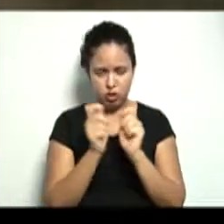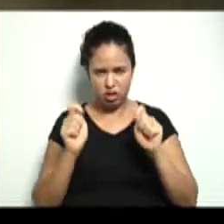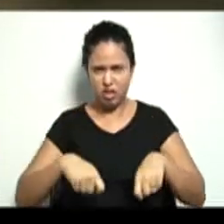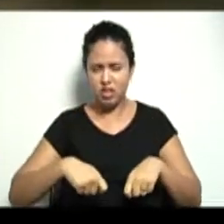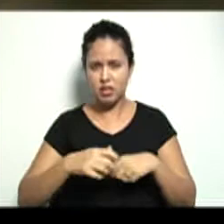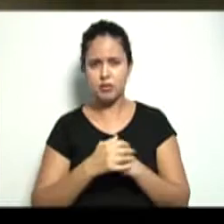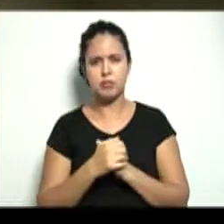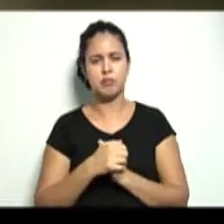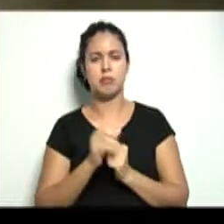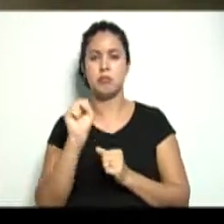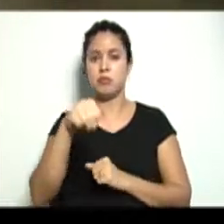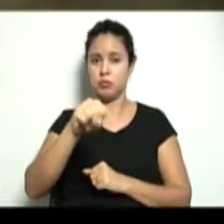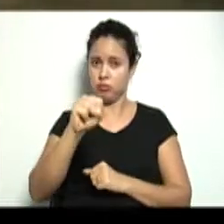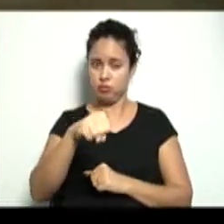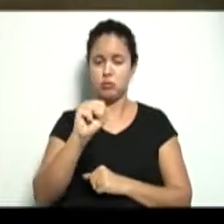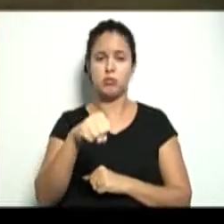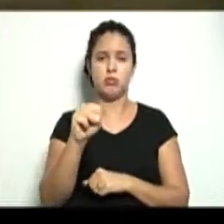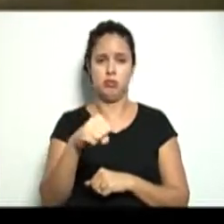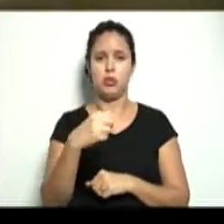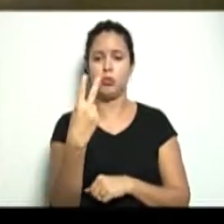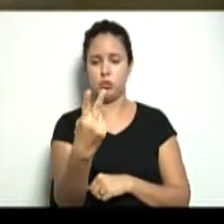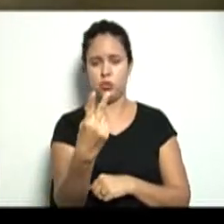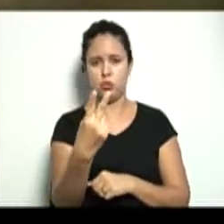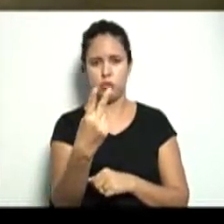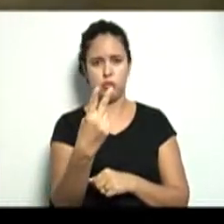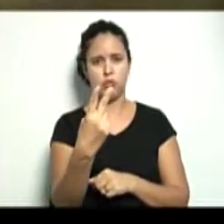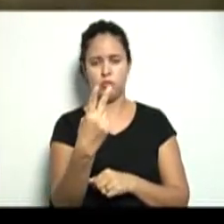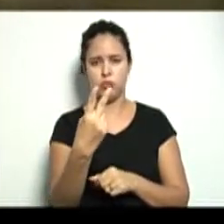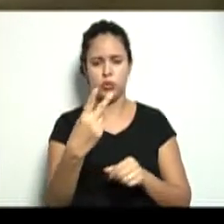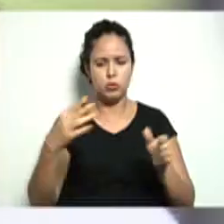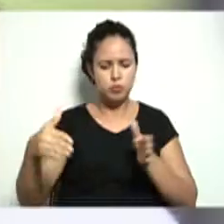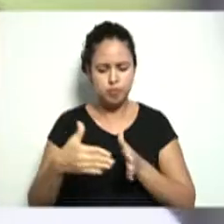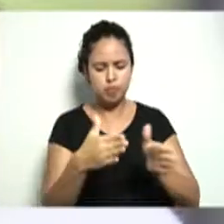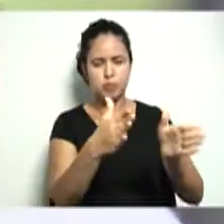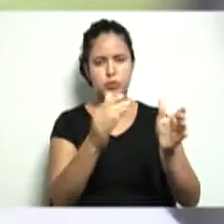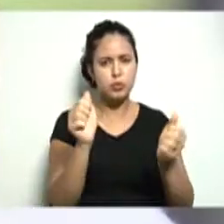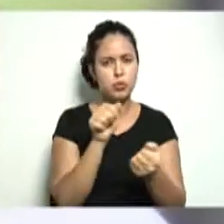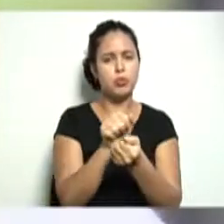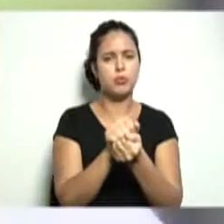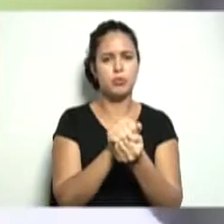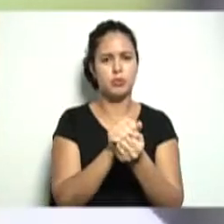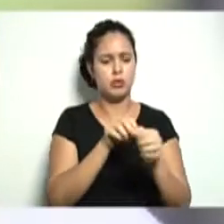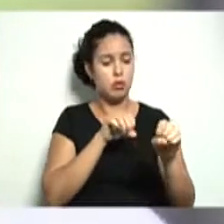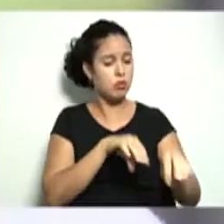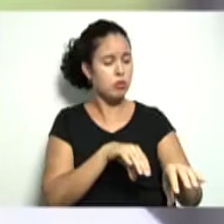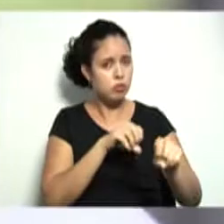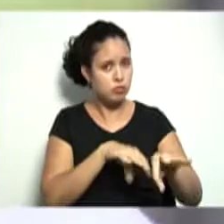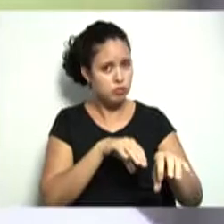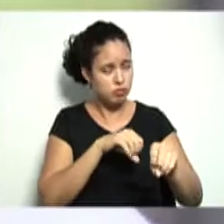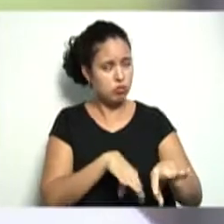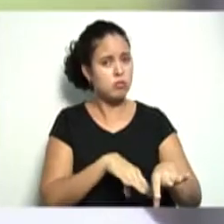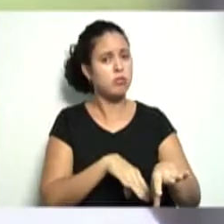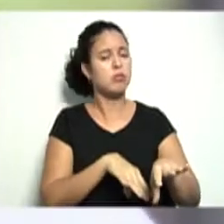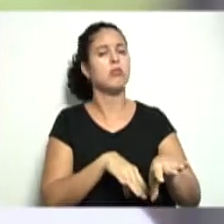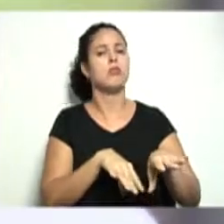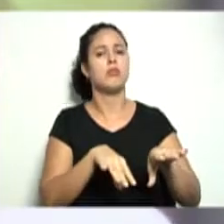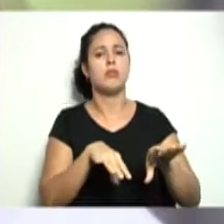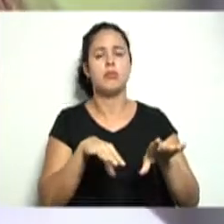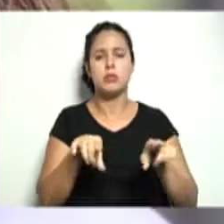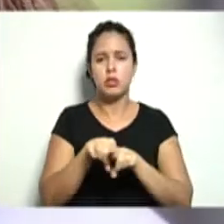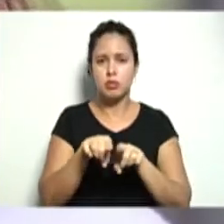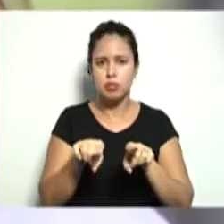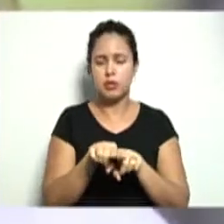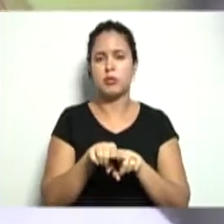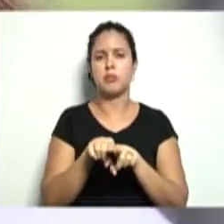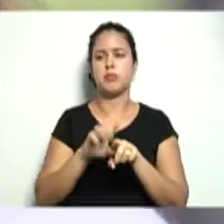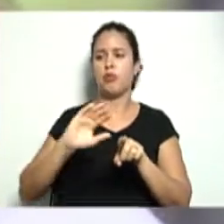acho sim, que os dois andam juntos. Porque a educação, a gente não tem só ela, não só em casa, mas